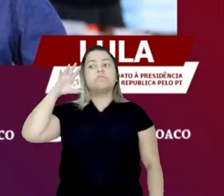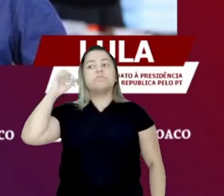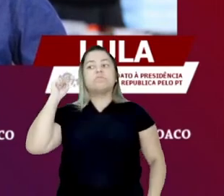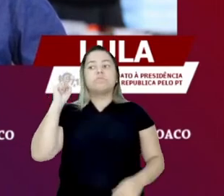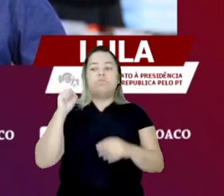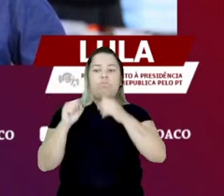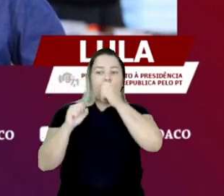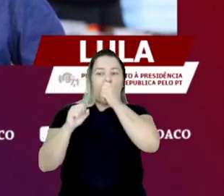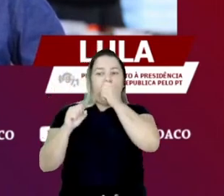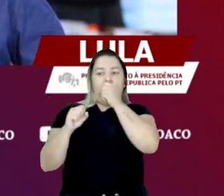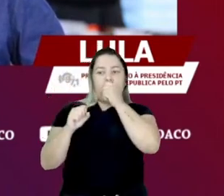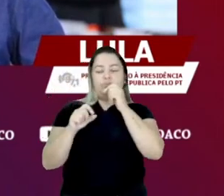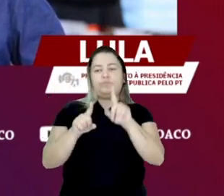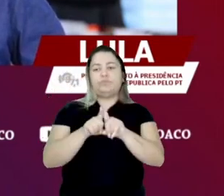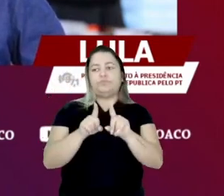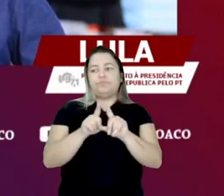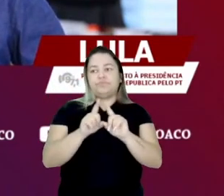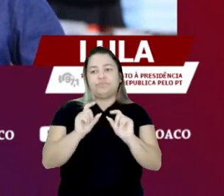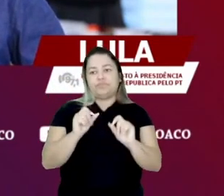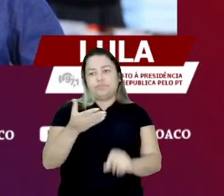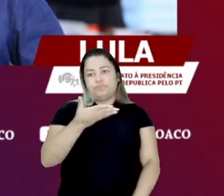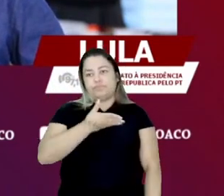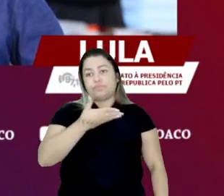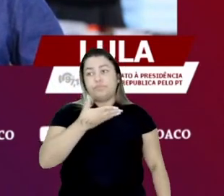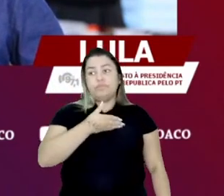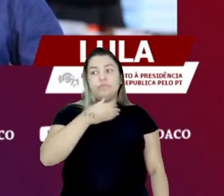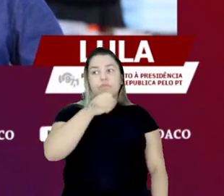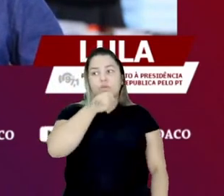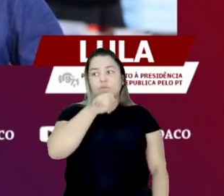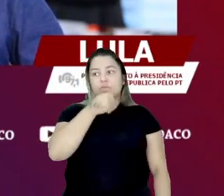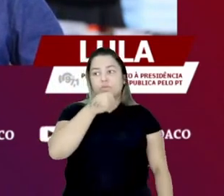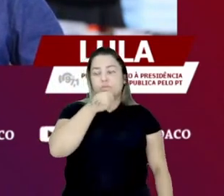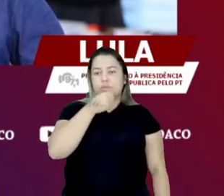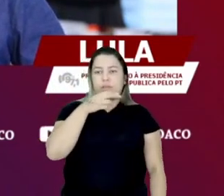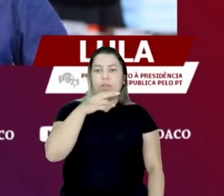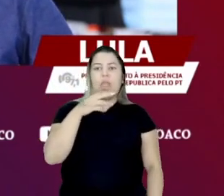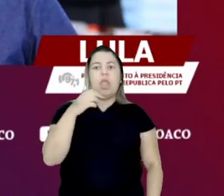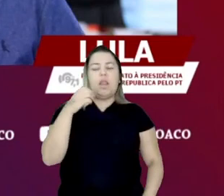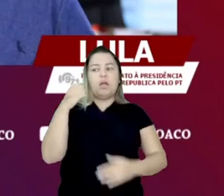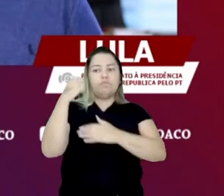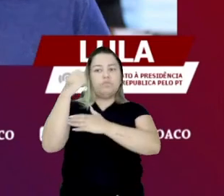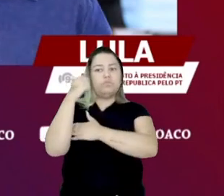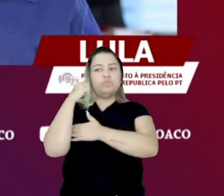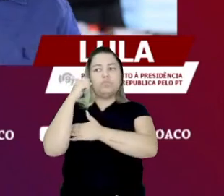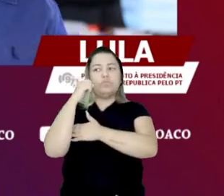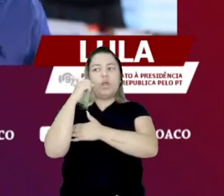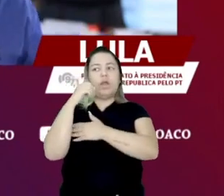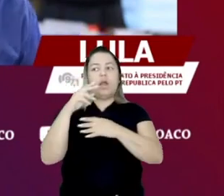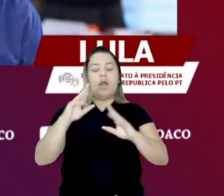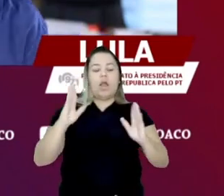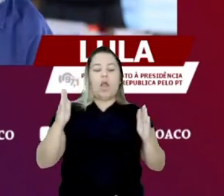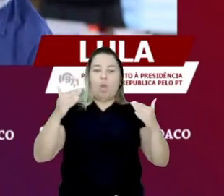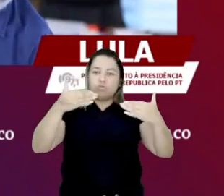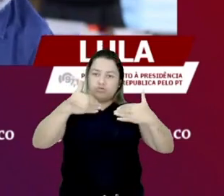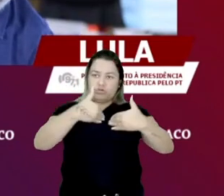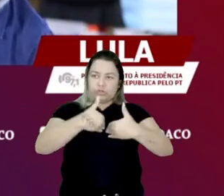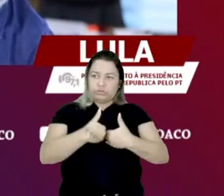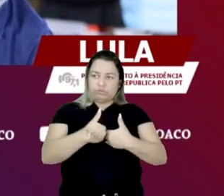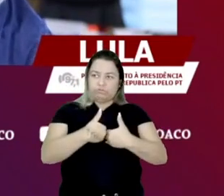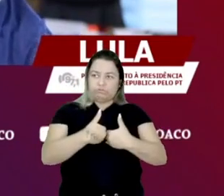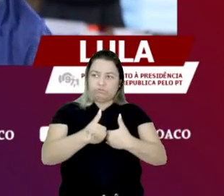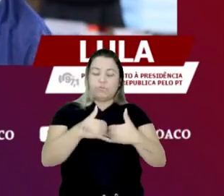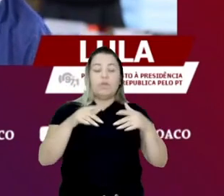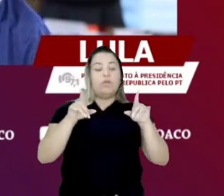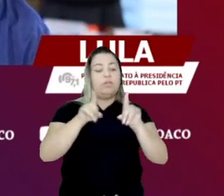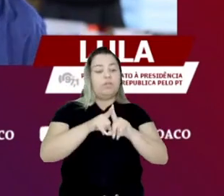públicas para este público, sendo que hoje o STJ define também a amplitude da cobertura dos planos de saúde, que devem afetar